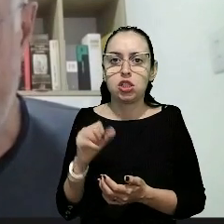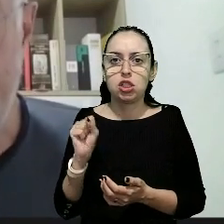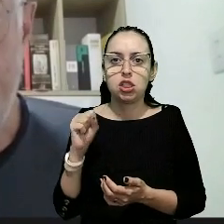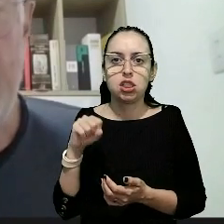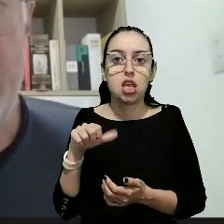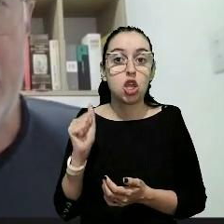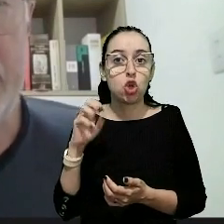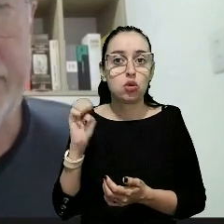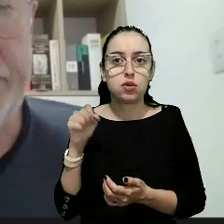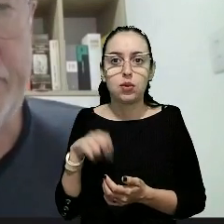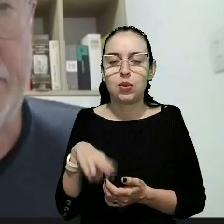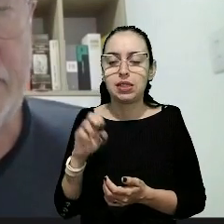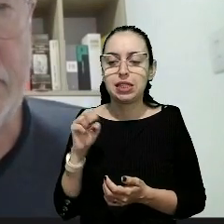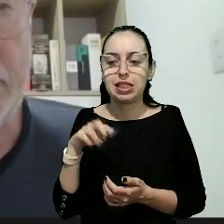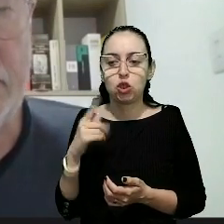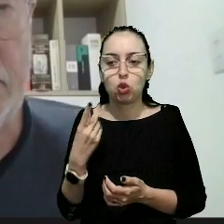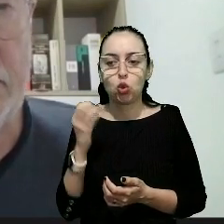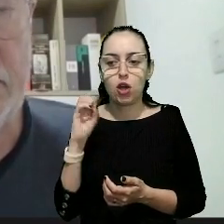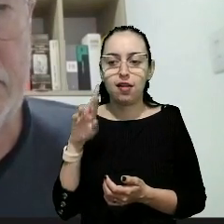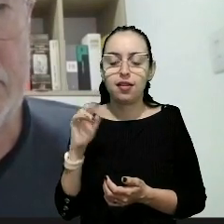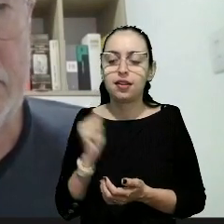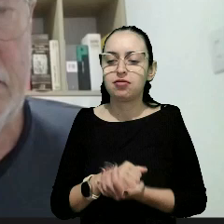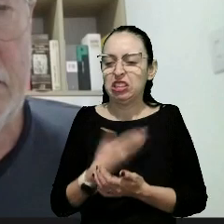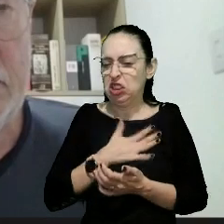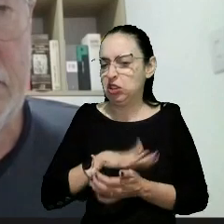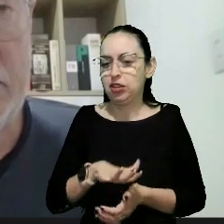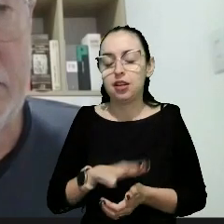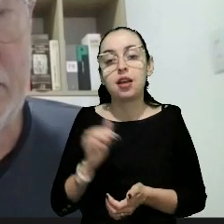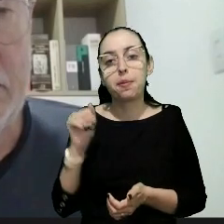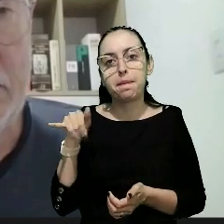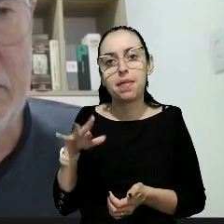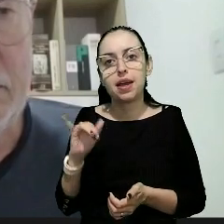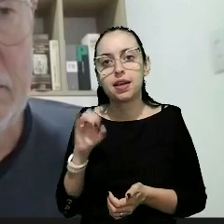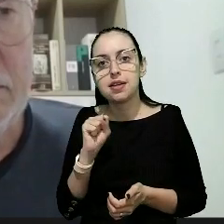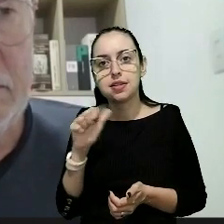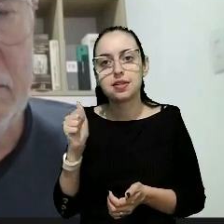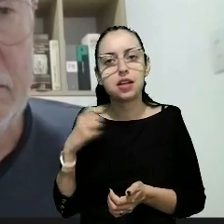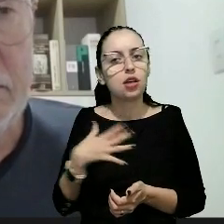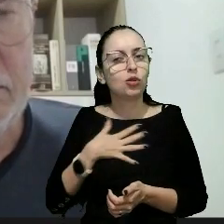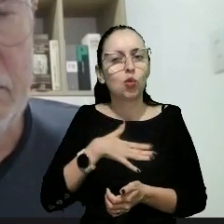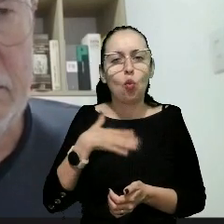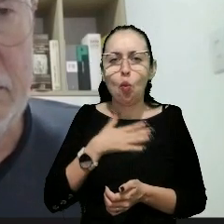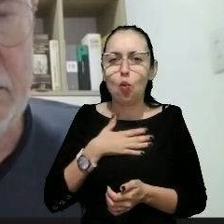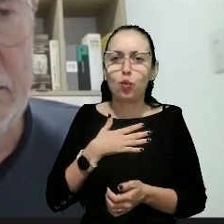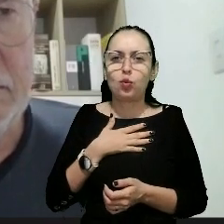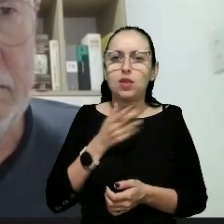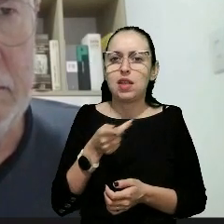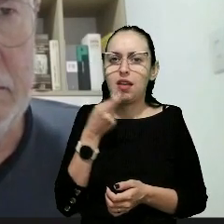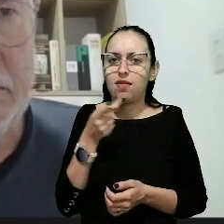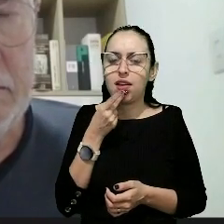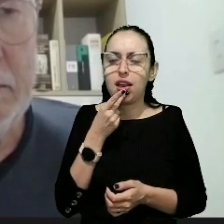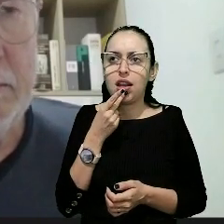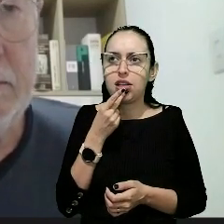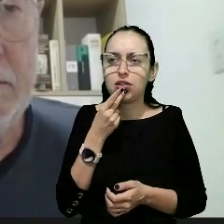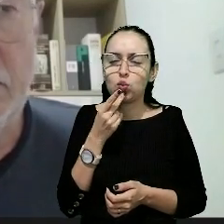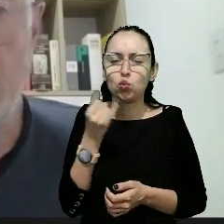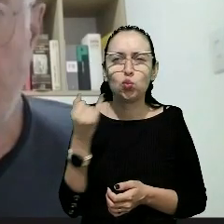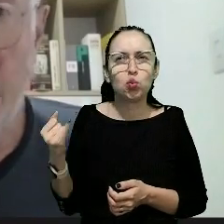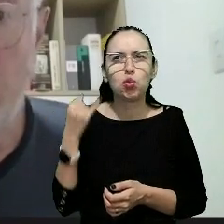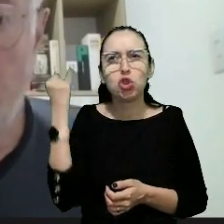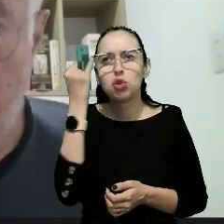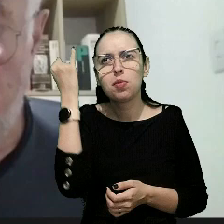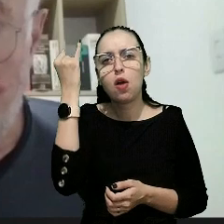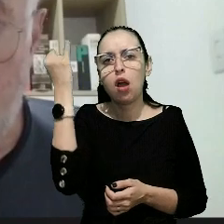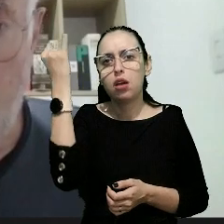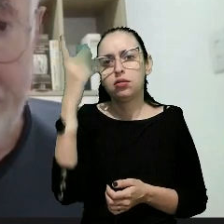meus amigos de senhor, senhora, que eles odeiam. Então, Marisa, eu adorei o que você falou, porque eu